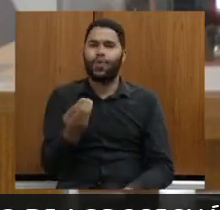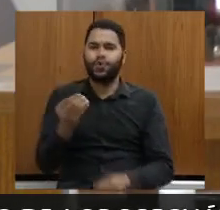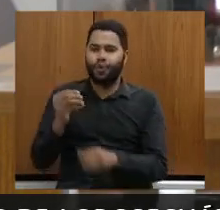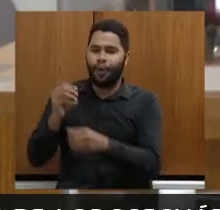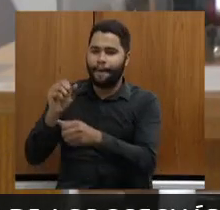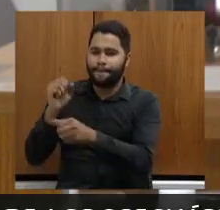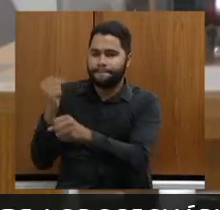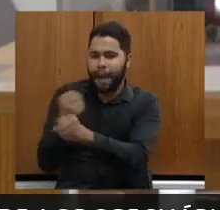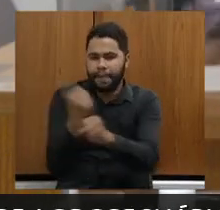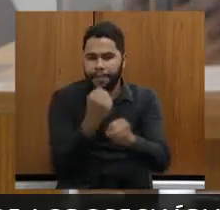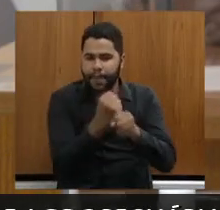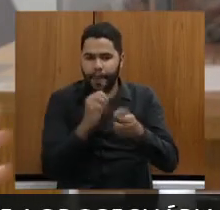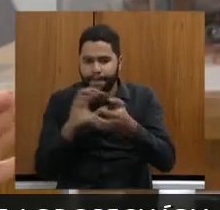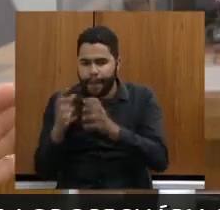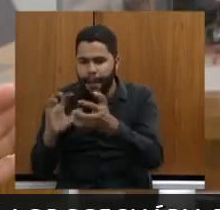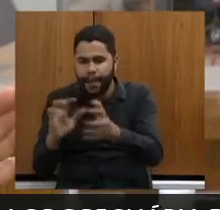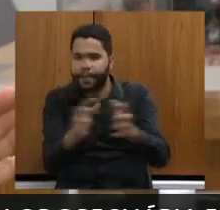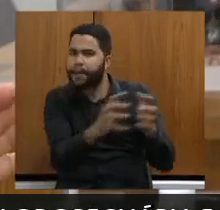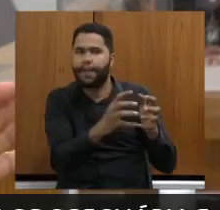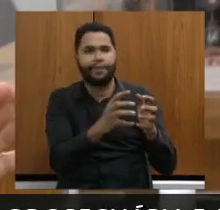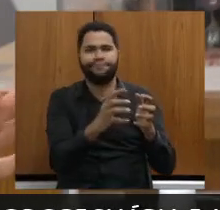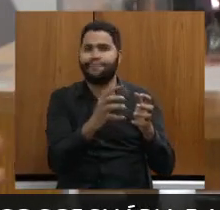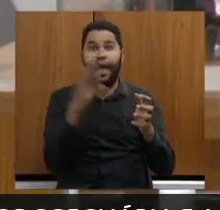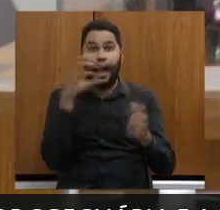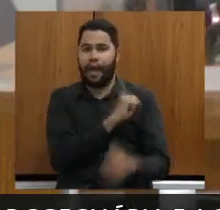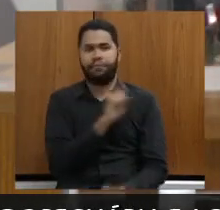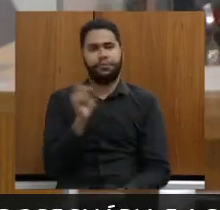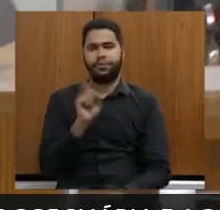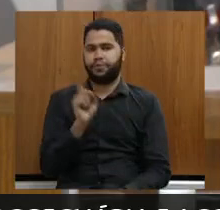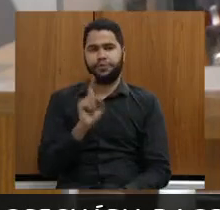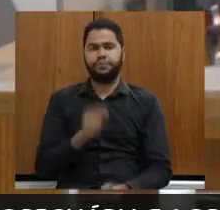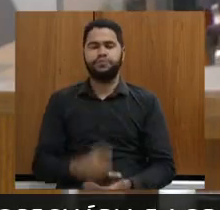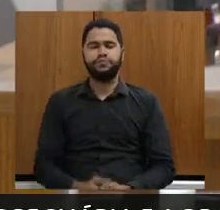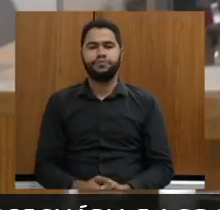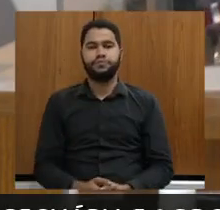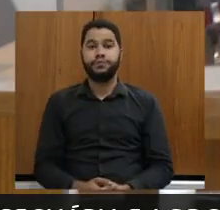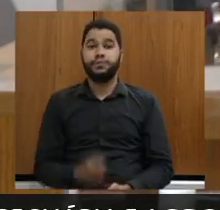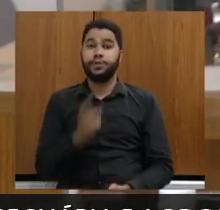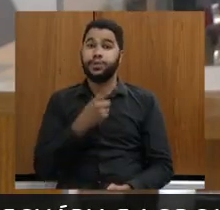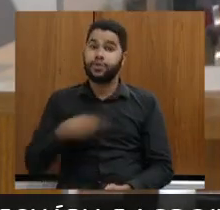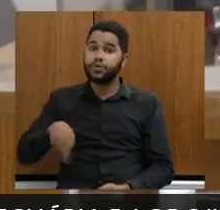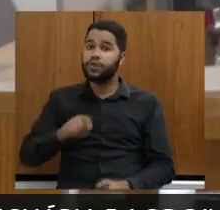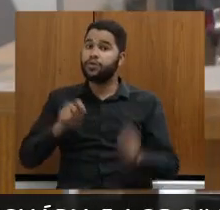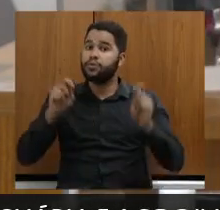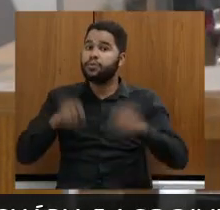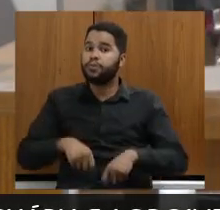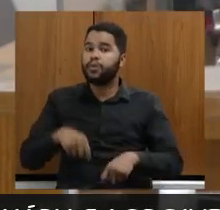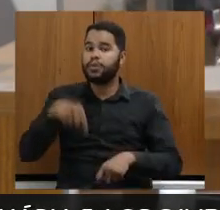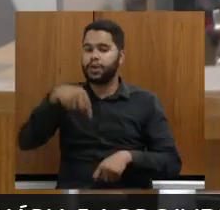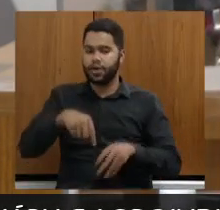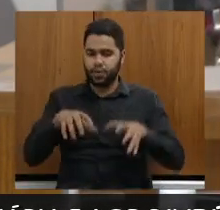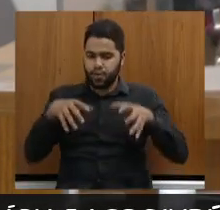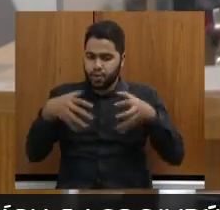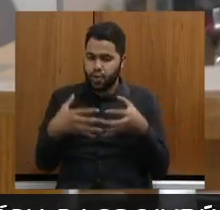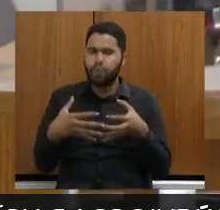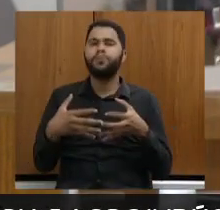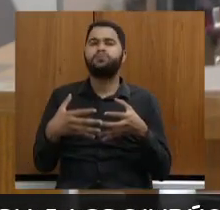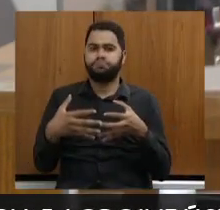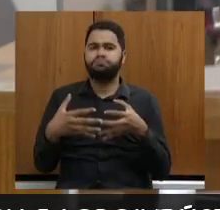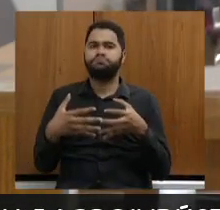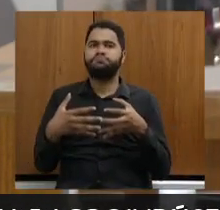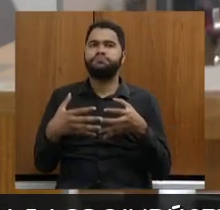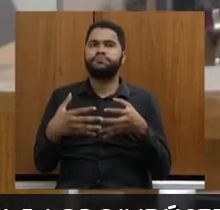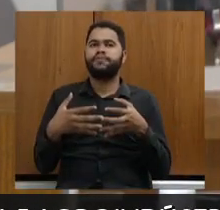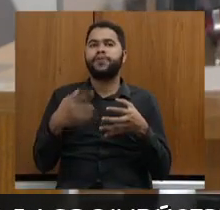no período mais curto ou Médio prazo pelo menos né então a gente poderia seu presidente aqui na comissão a gente